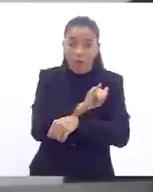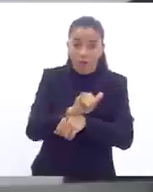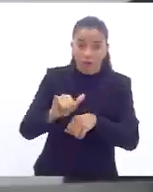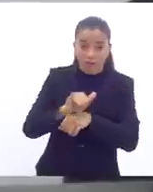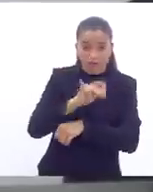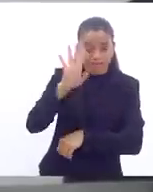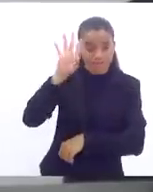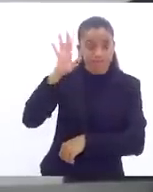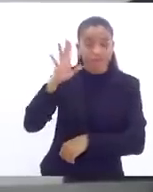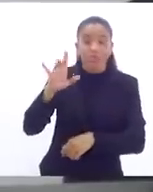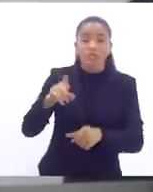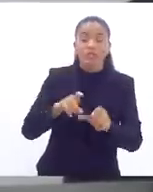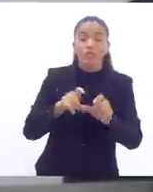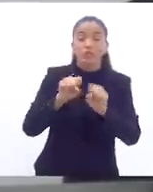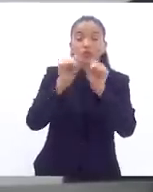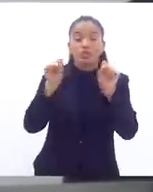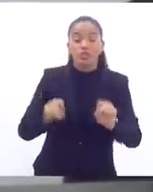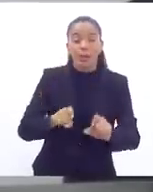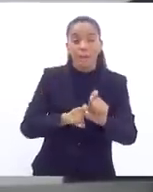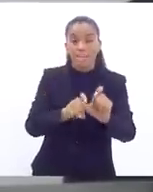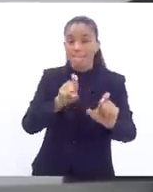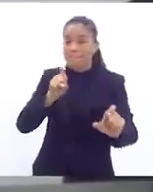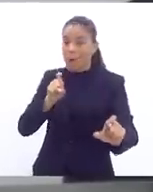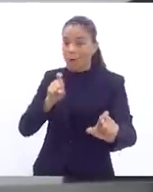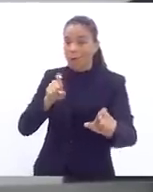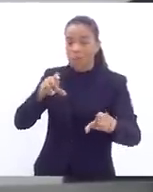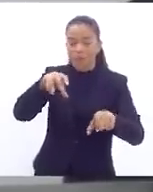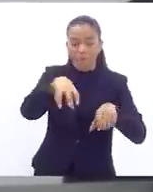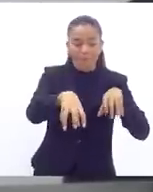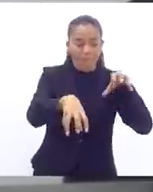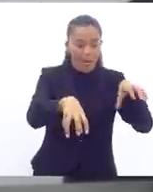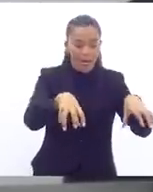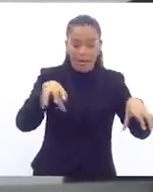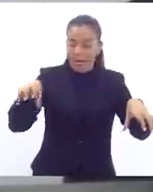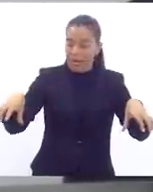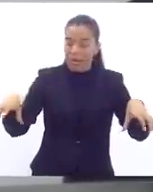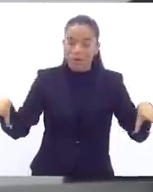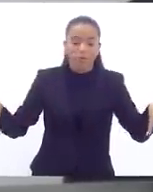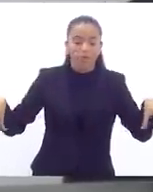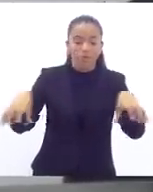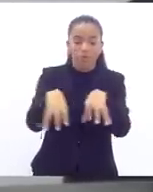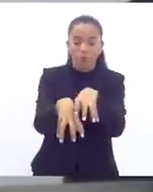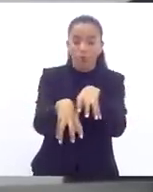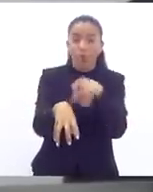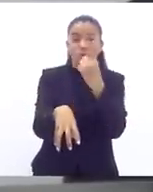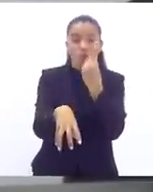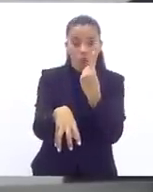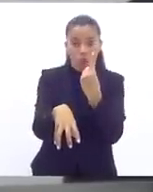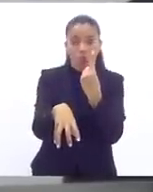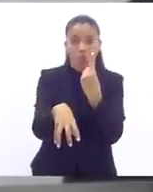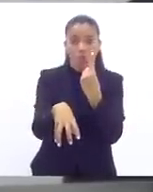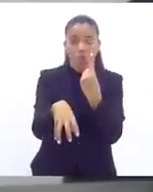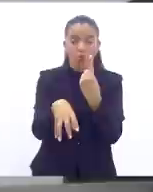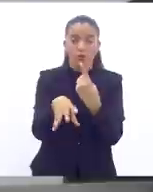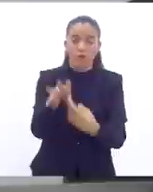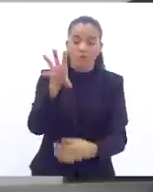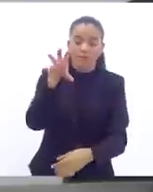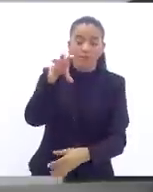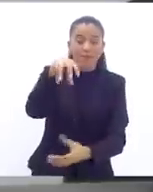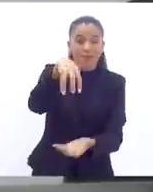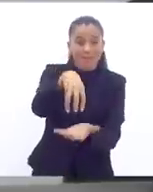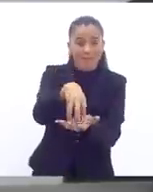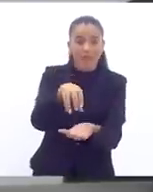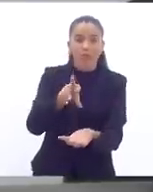autônomo de Centralizado de todos os órgãos Centralizado no rio Previdência seria